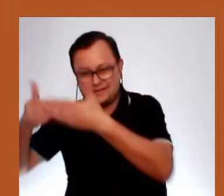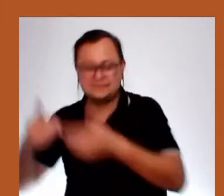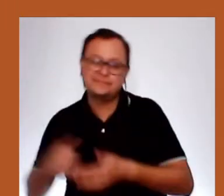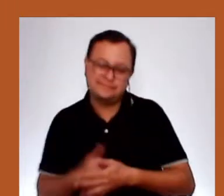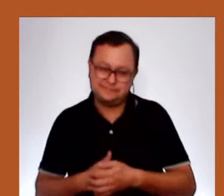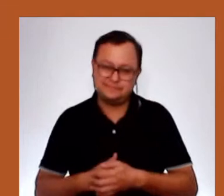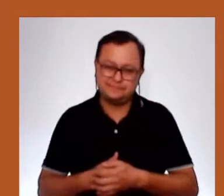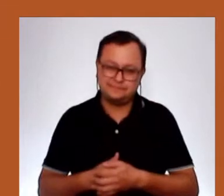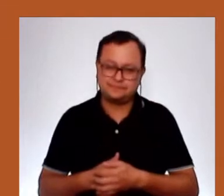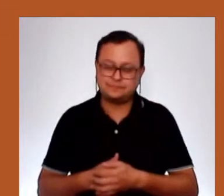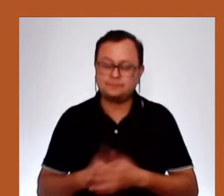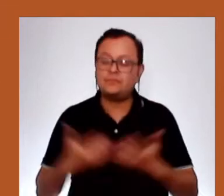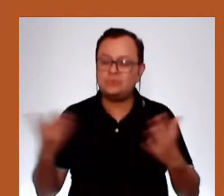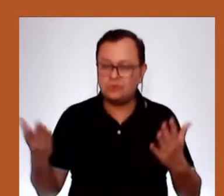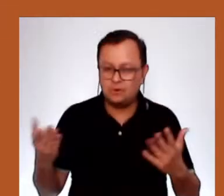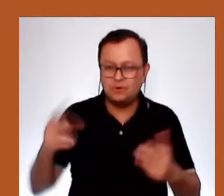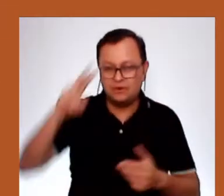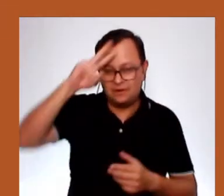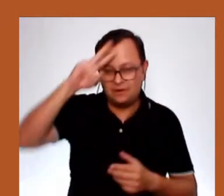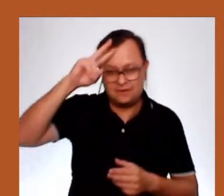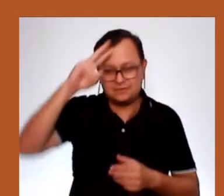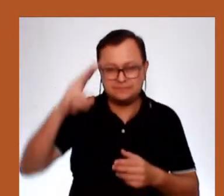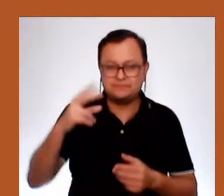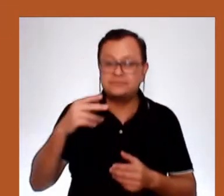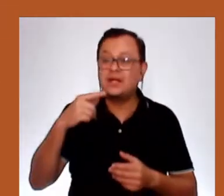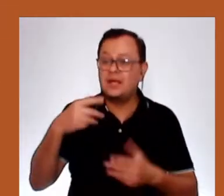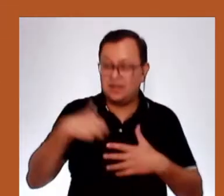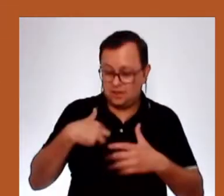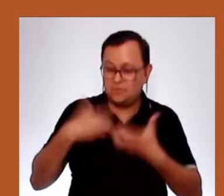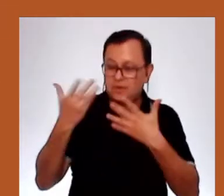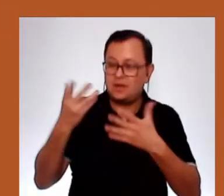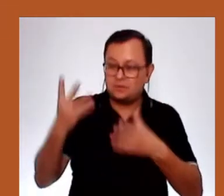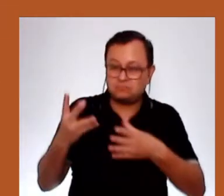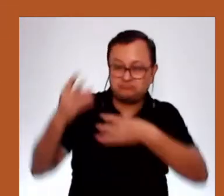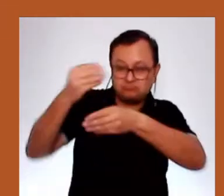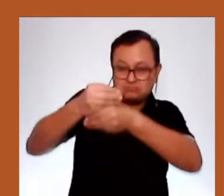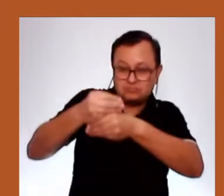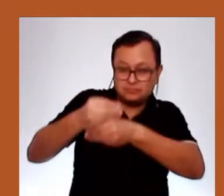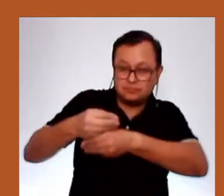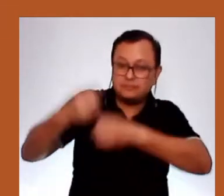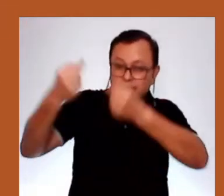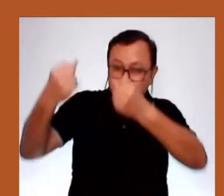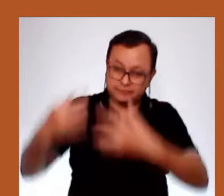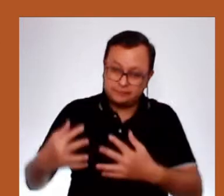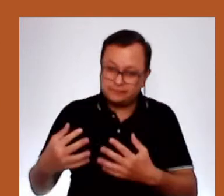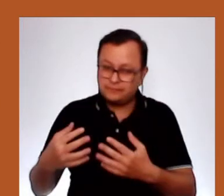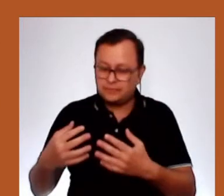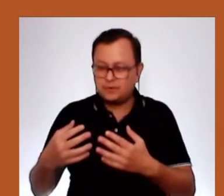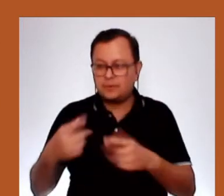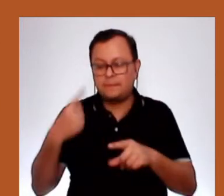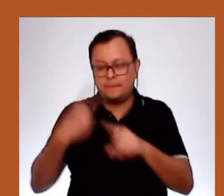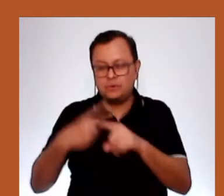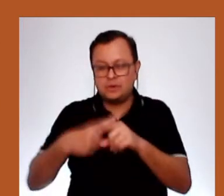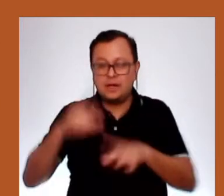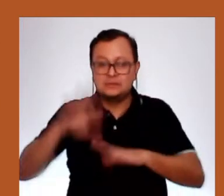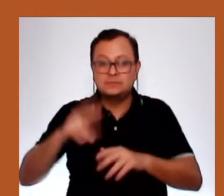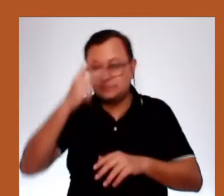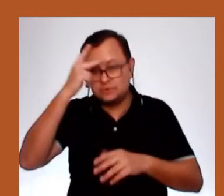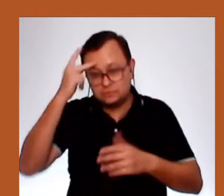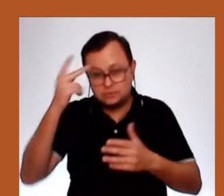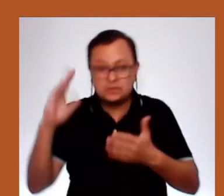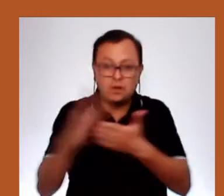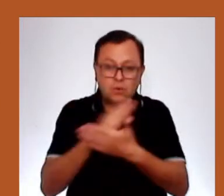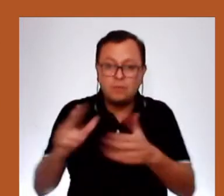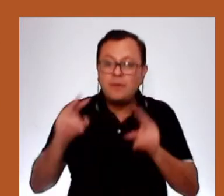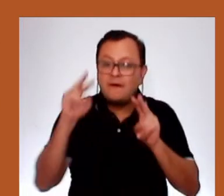muita gente que está nos escutando agora e que talvez esteja ouvindo falar agora de cuidado paliativo. O cuidado